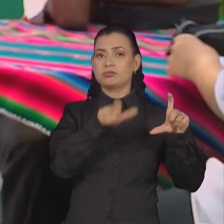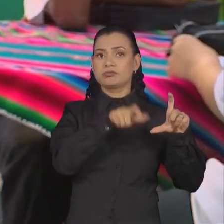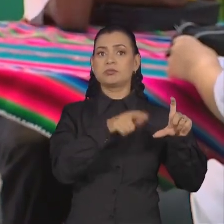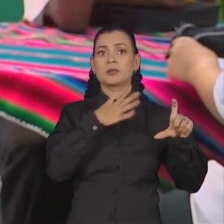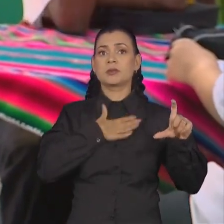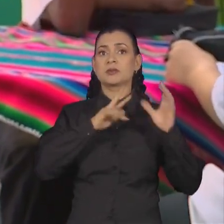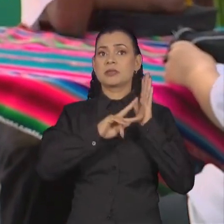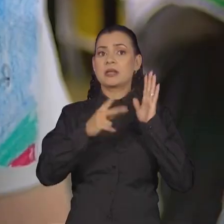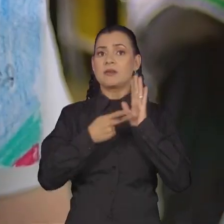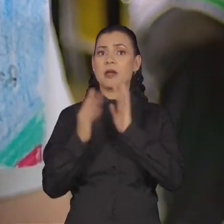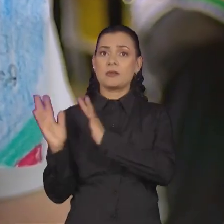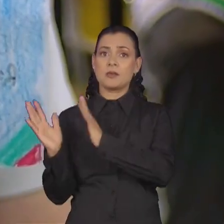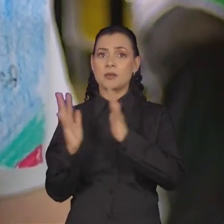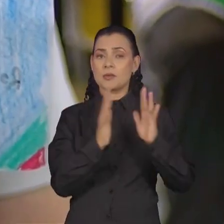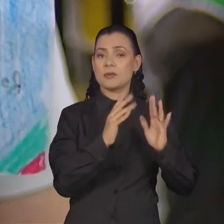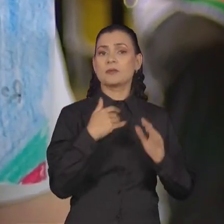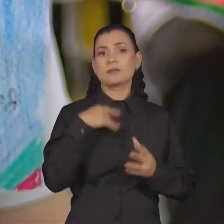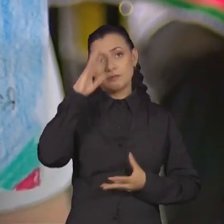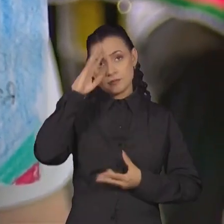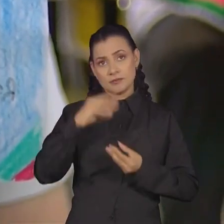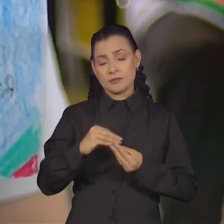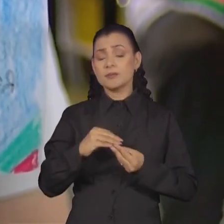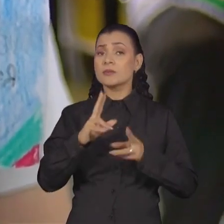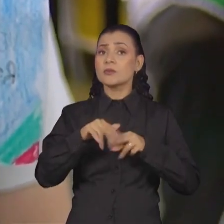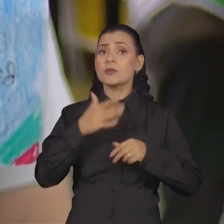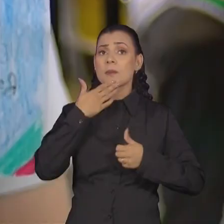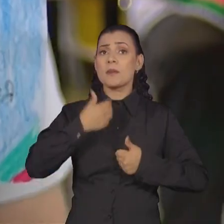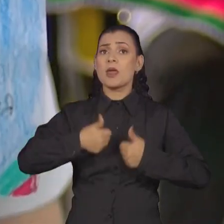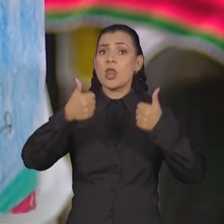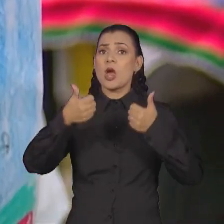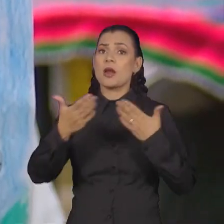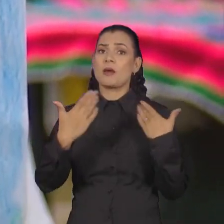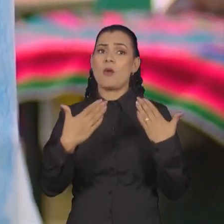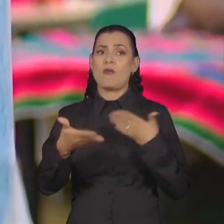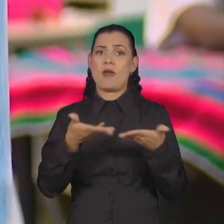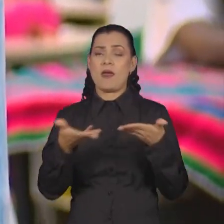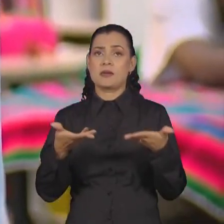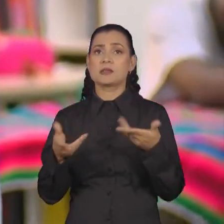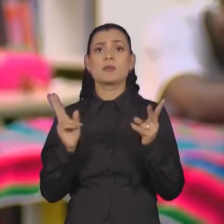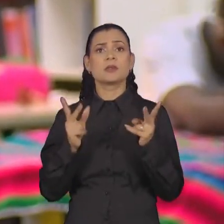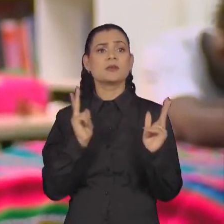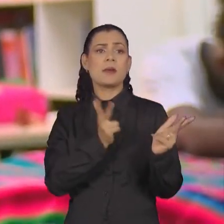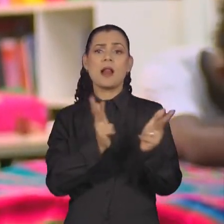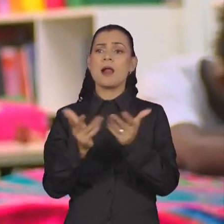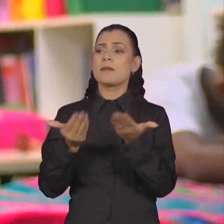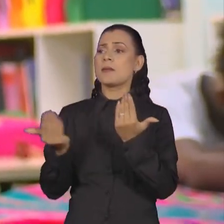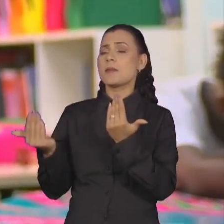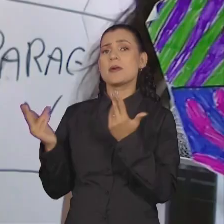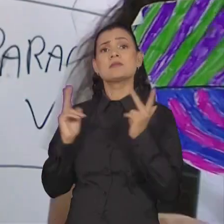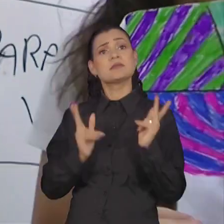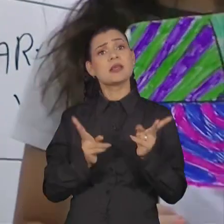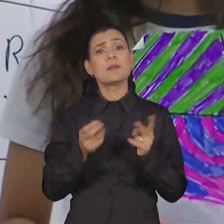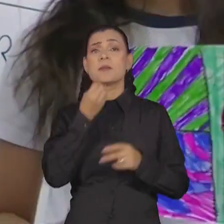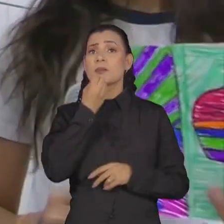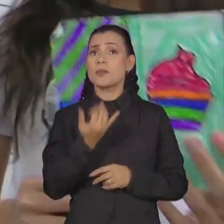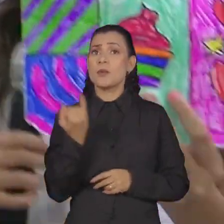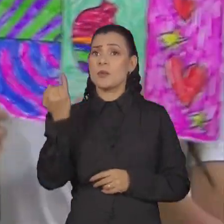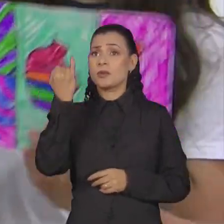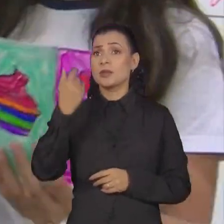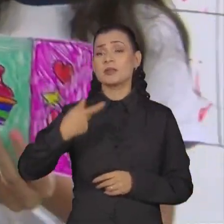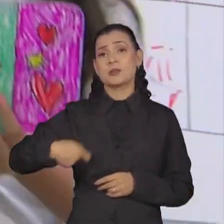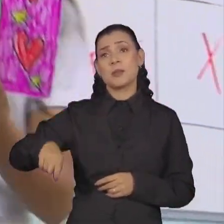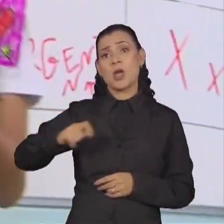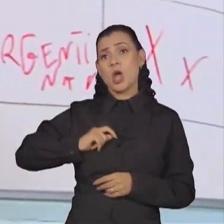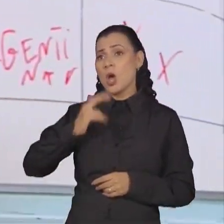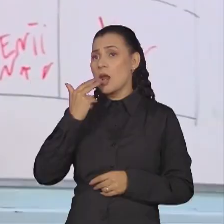meu significado, o que eu vejo nelas. Eu acho que melhorou a nossa saudade de conversa, que a gente conversa bastante. Aí o professor eles dão uns poemas espanhóis que